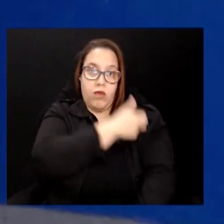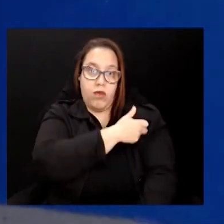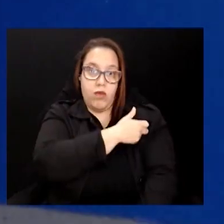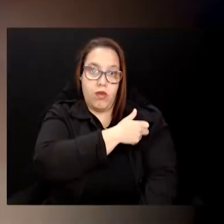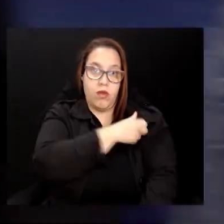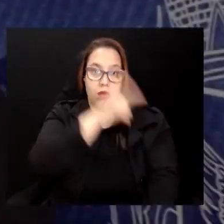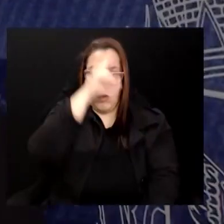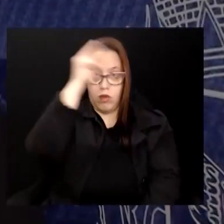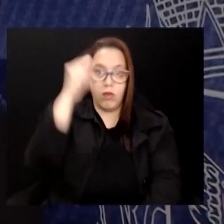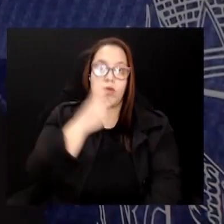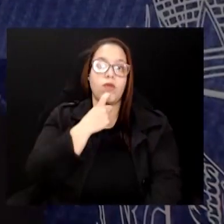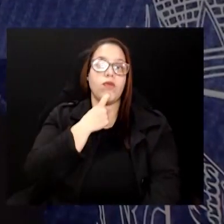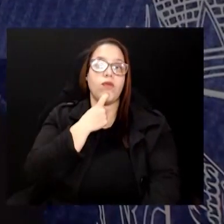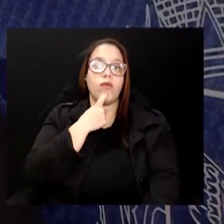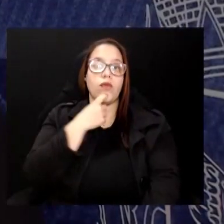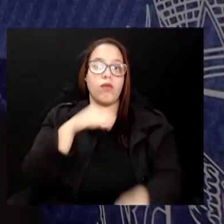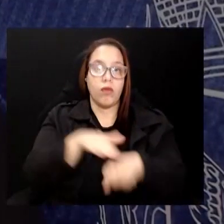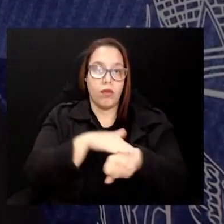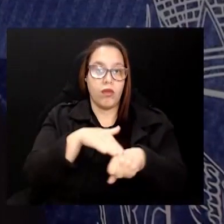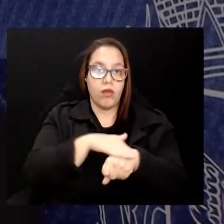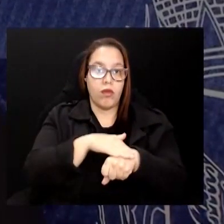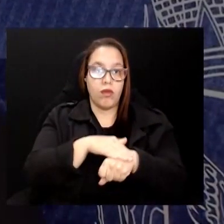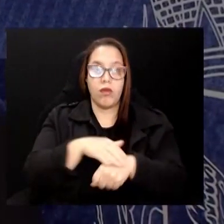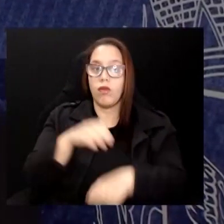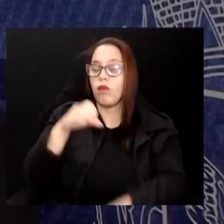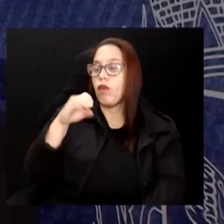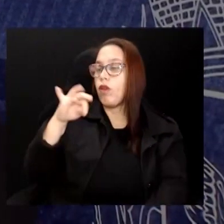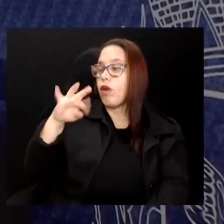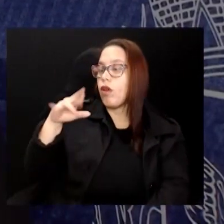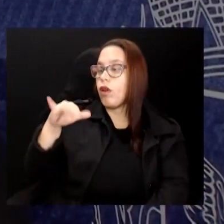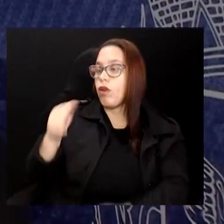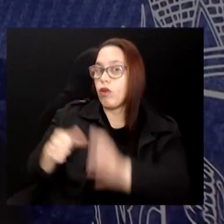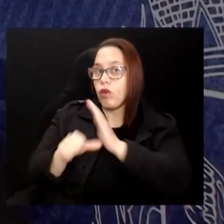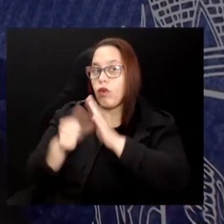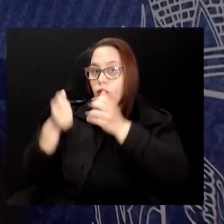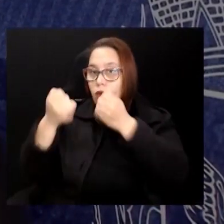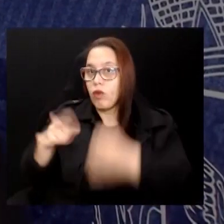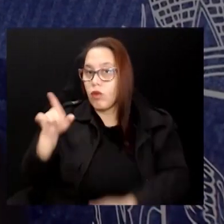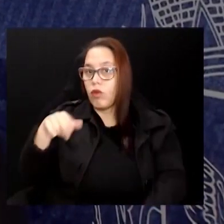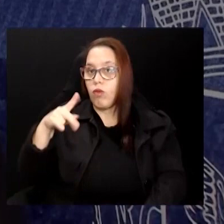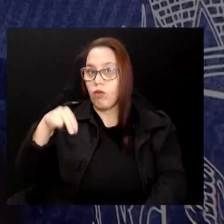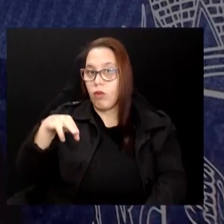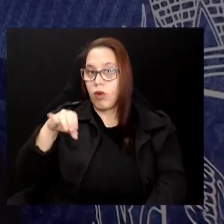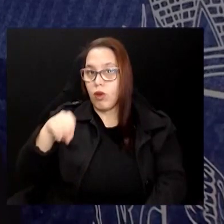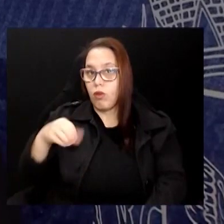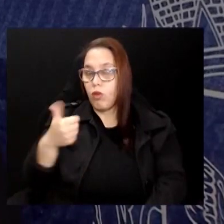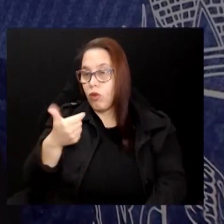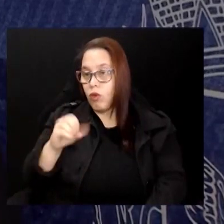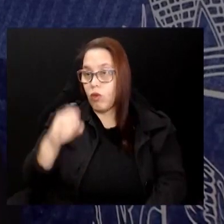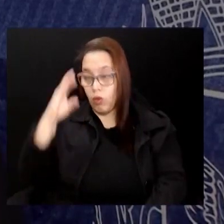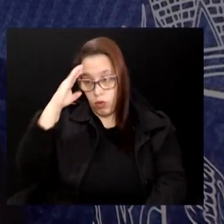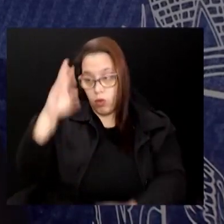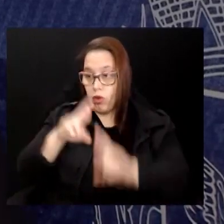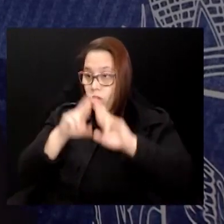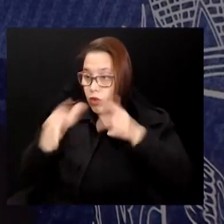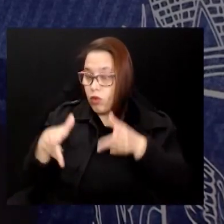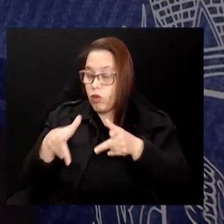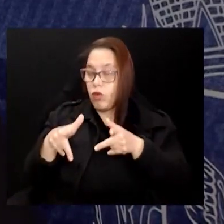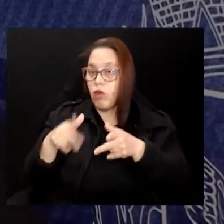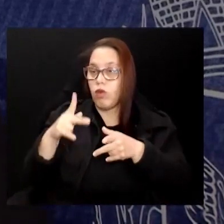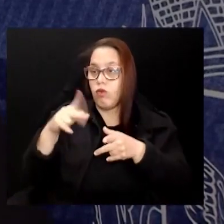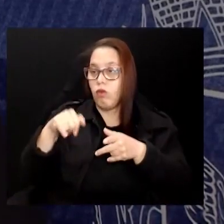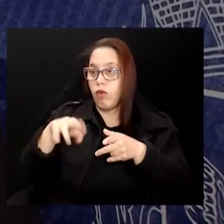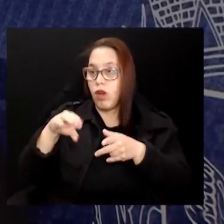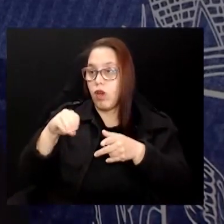Vamos conferir. Cíntia, eu queria que você falasse primeiramente o que é a Pneumo-20 e qual a principal diferença dela para a Pneumo-10.